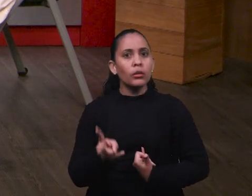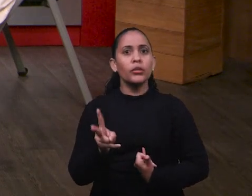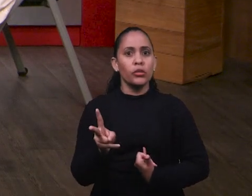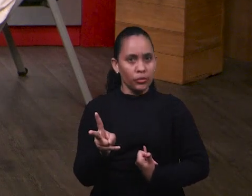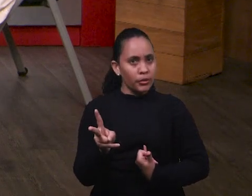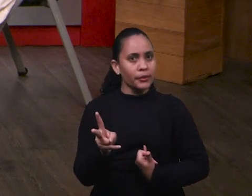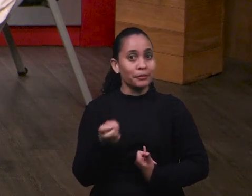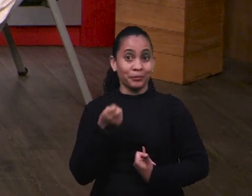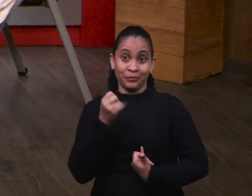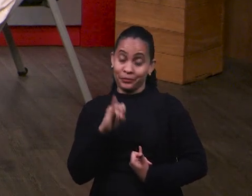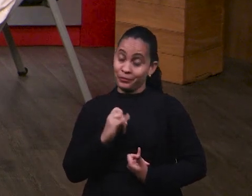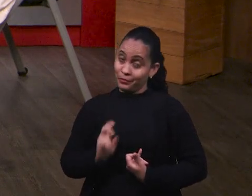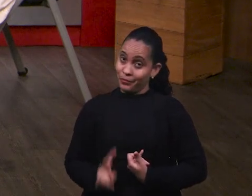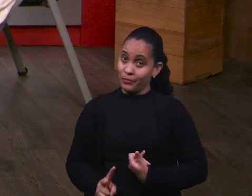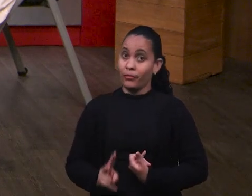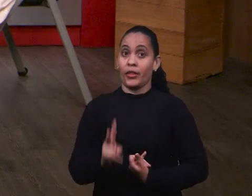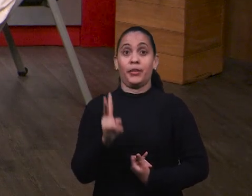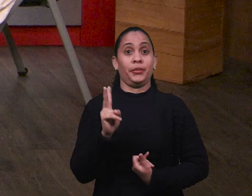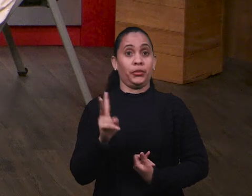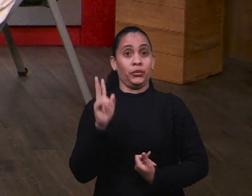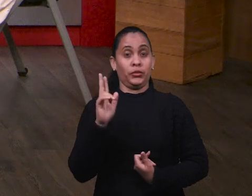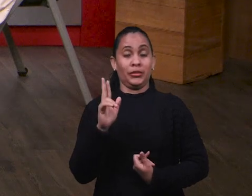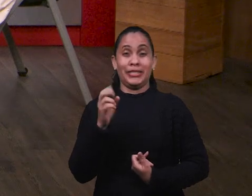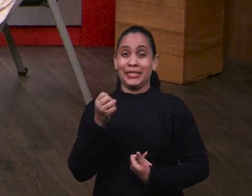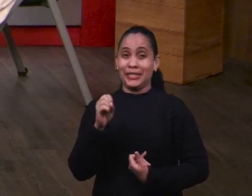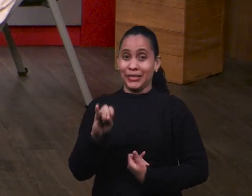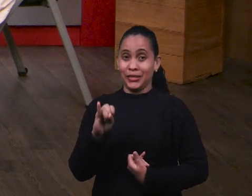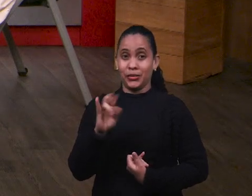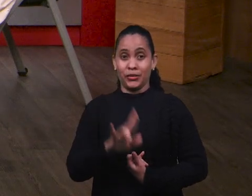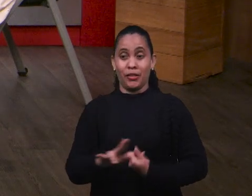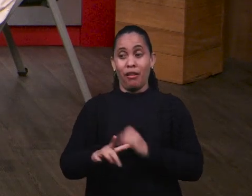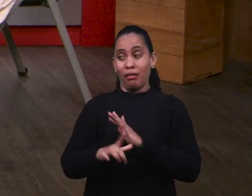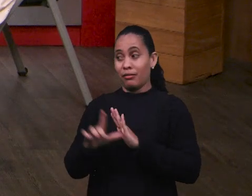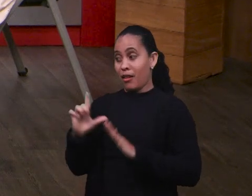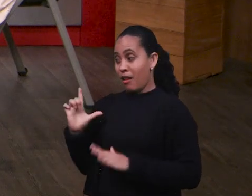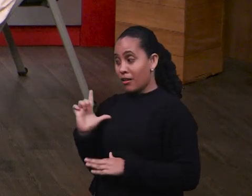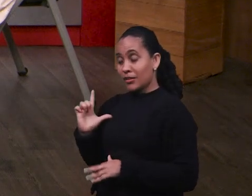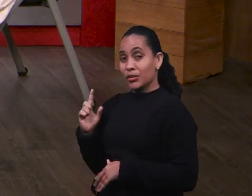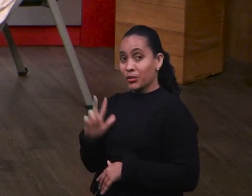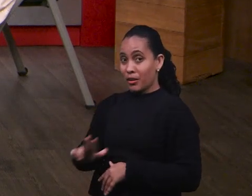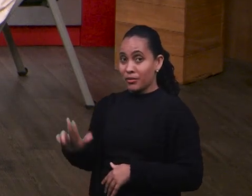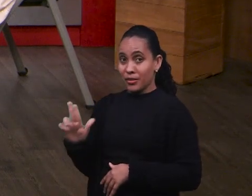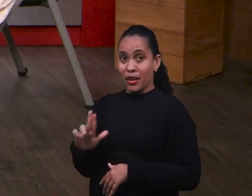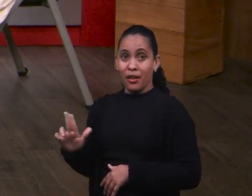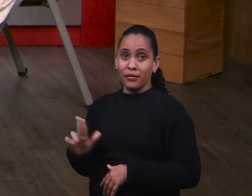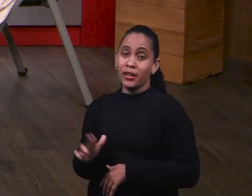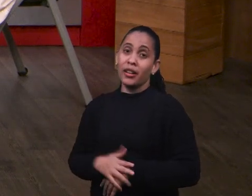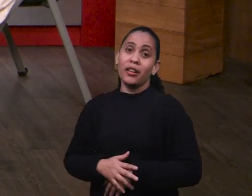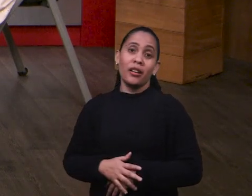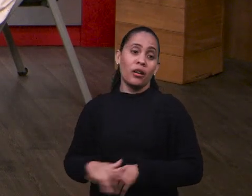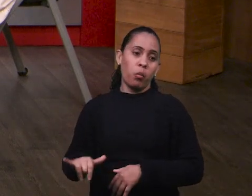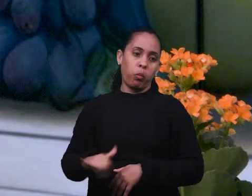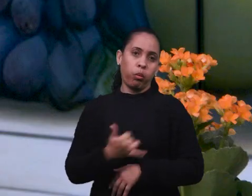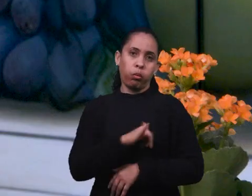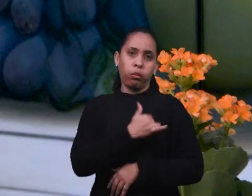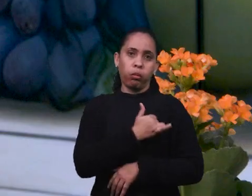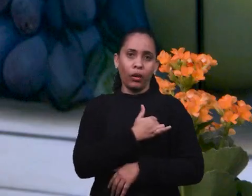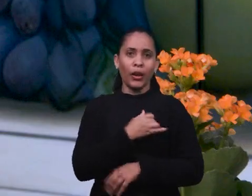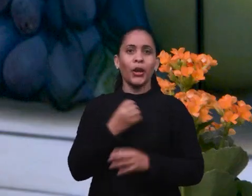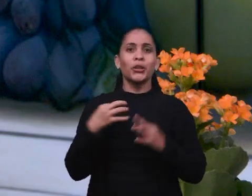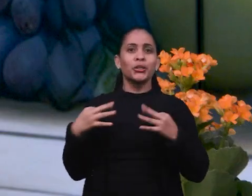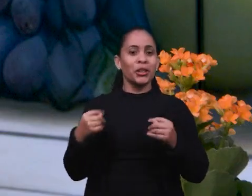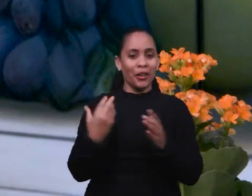Porque, assim, se ele continuar com os hábitos que ele tinha antes, né? Ele vai achar tudo aquilo que ele